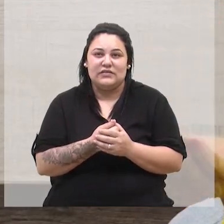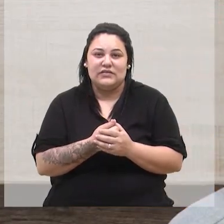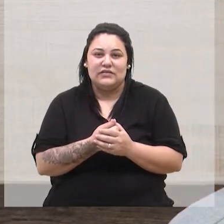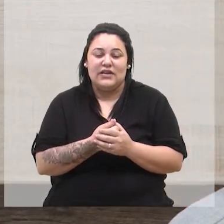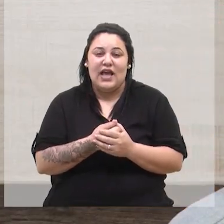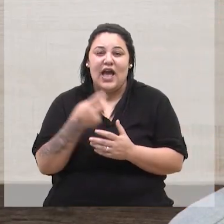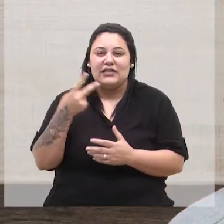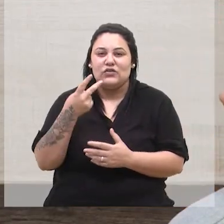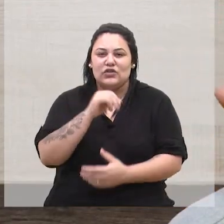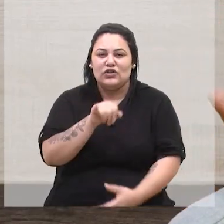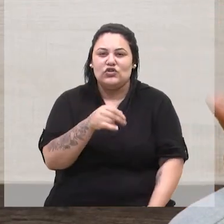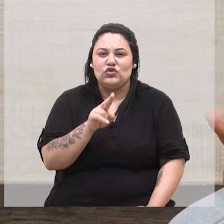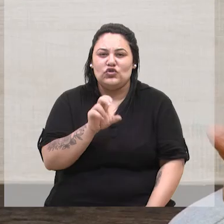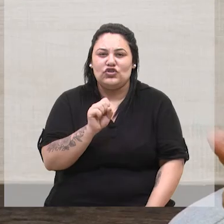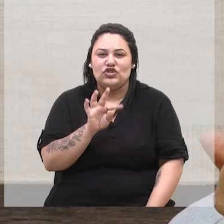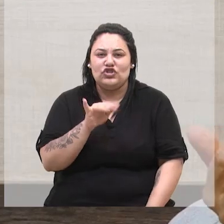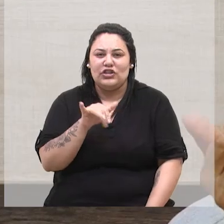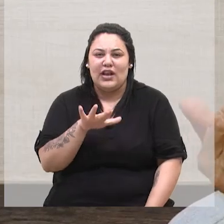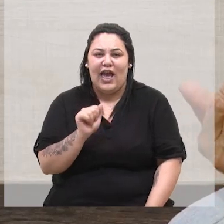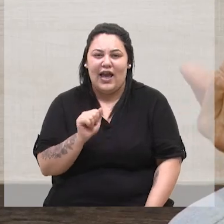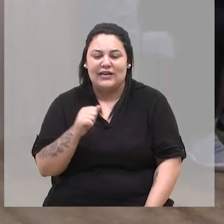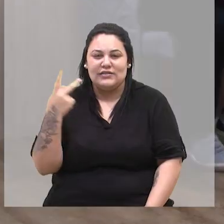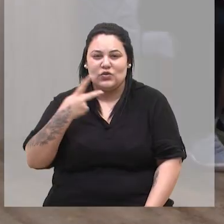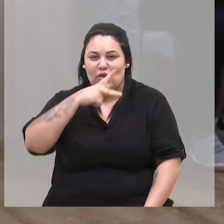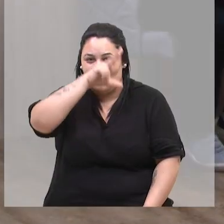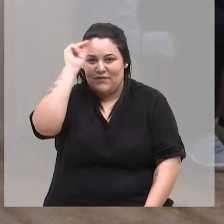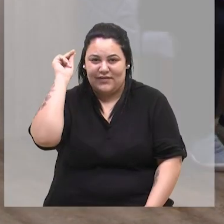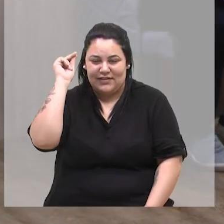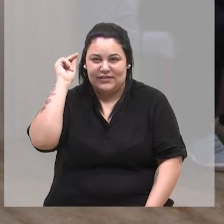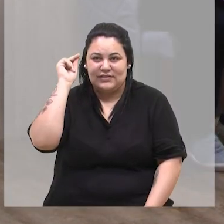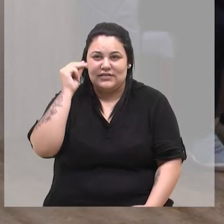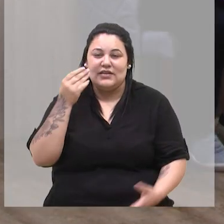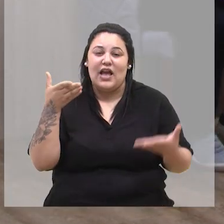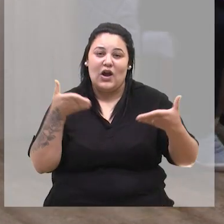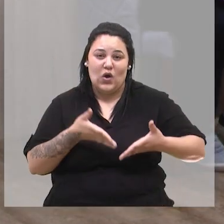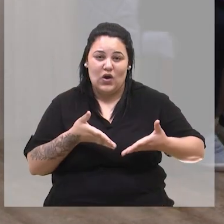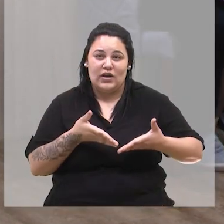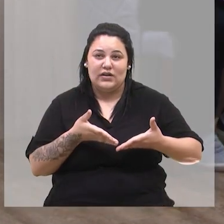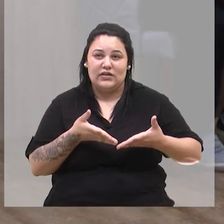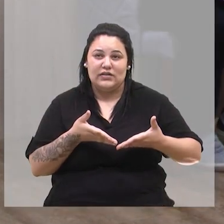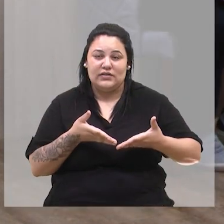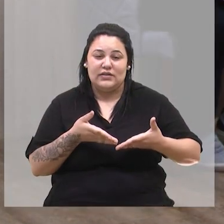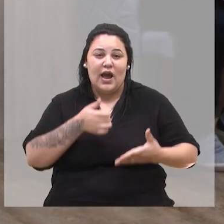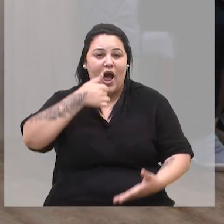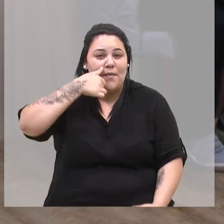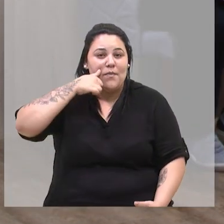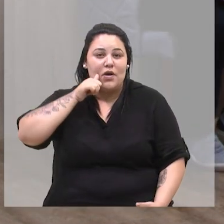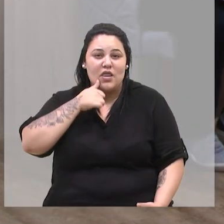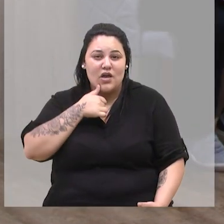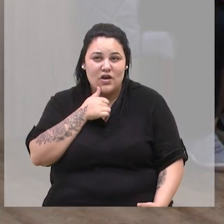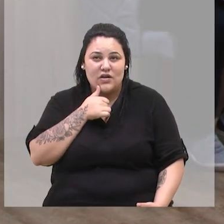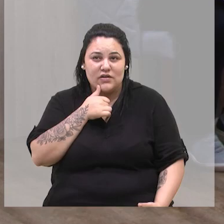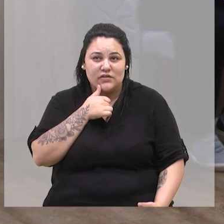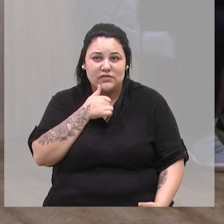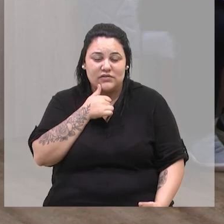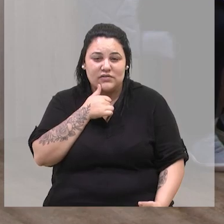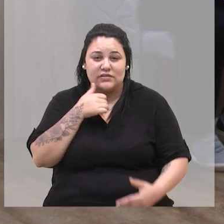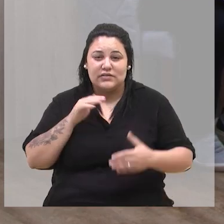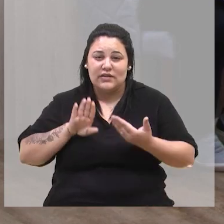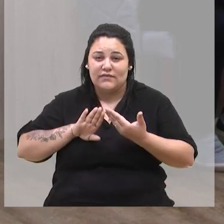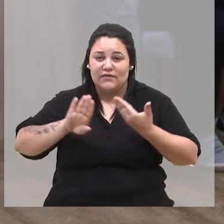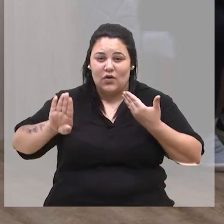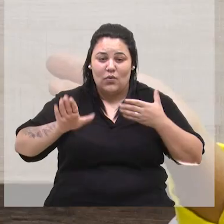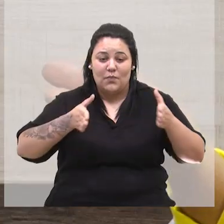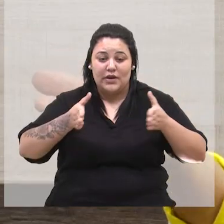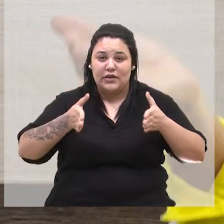foi a Justina em 2000 como vice-prefeita. Isso. E agora a Paula Iores, que está fora do período, mas que